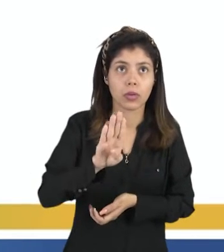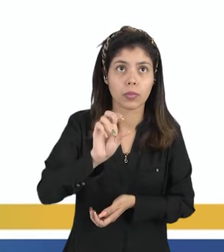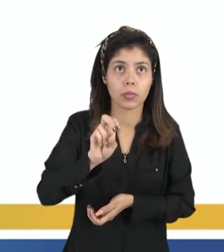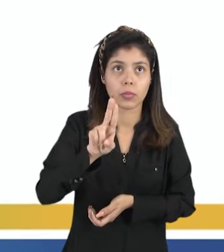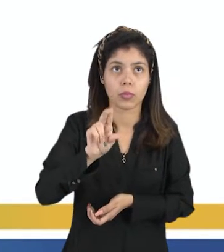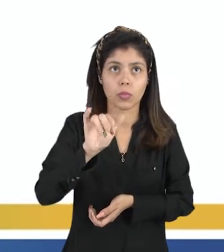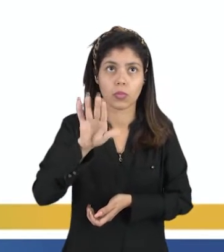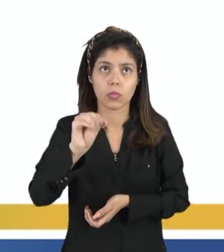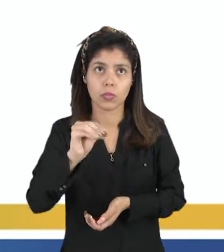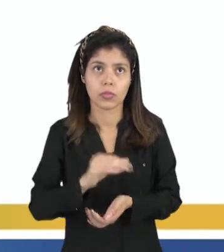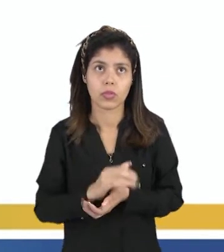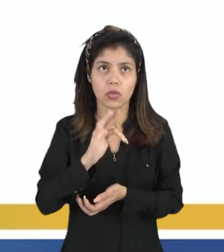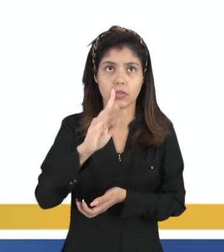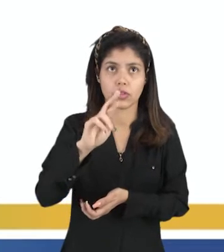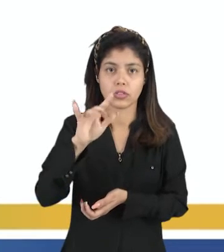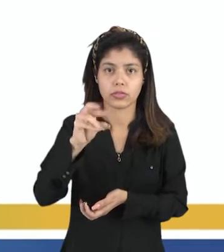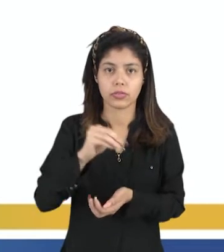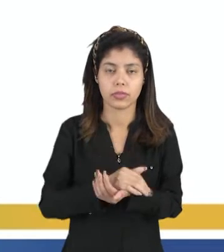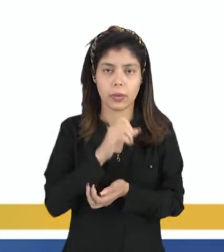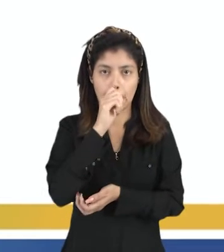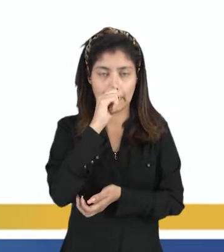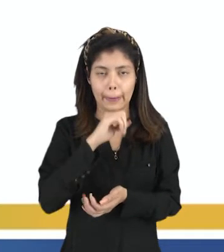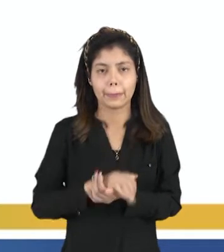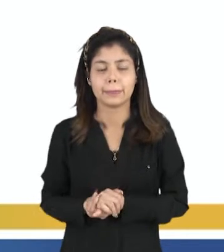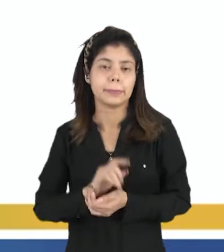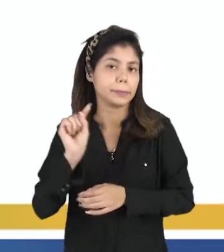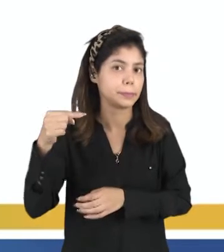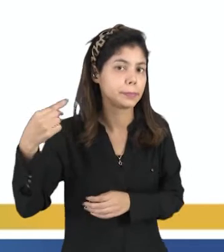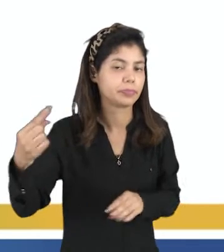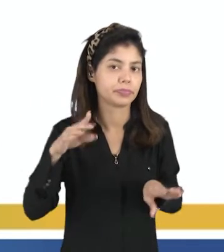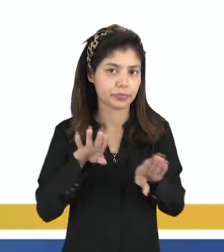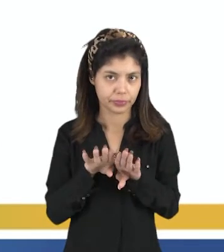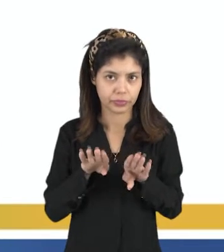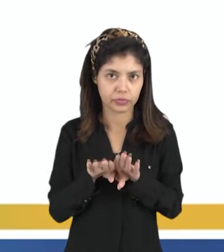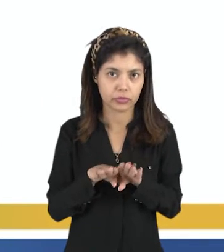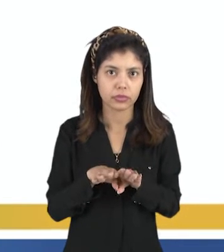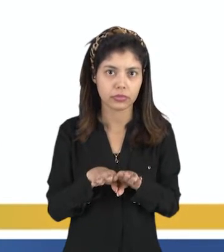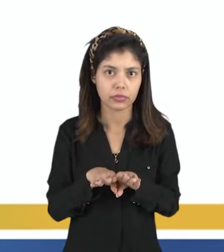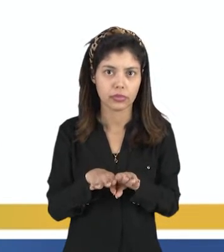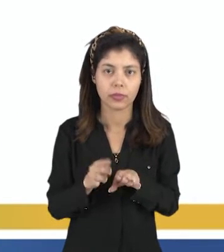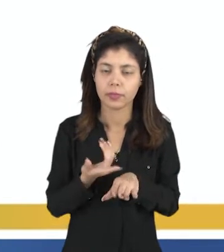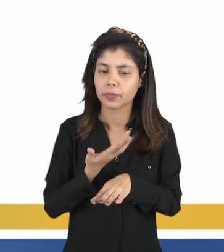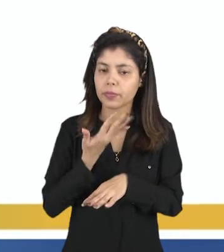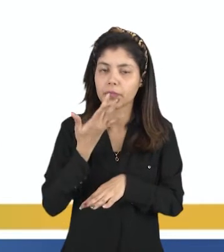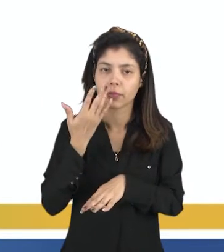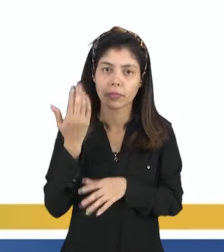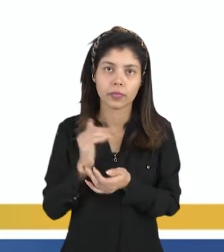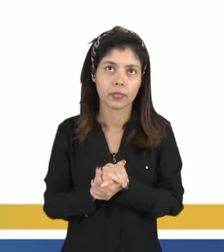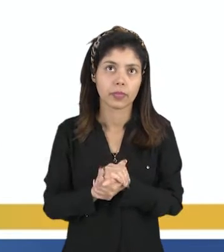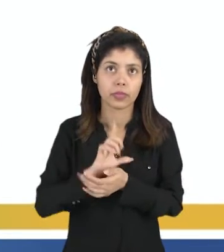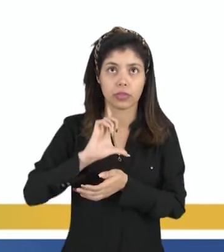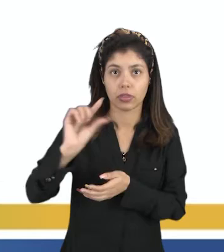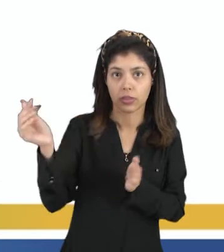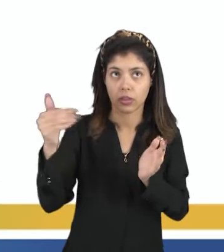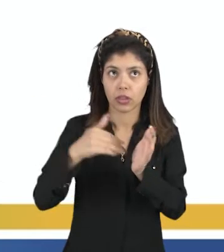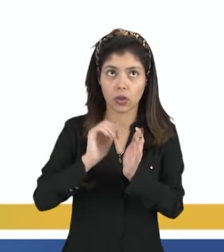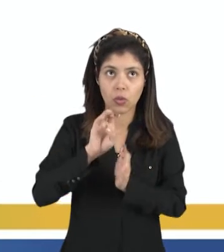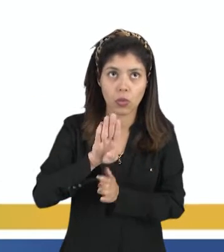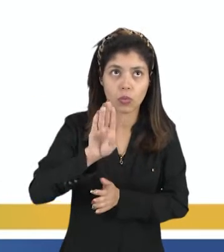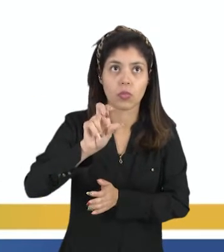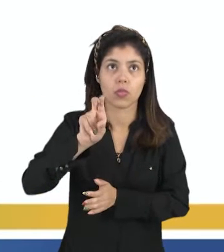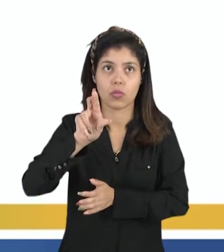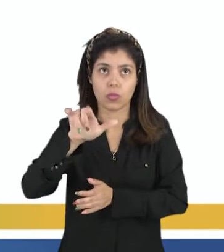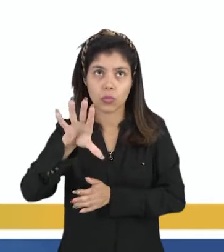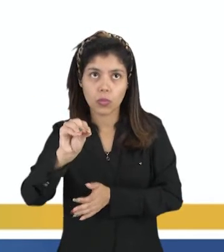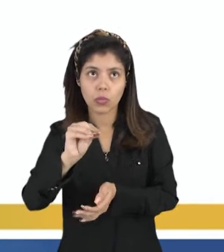que nós chamamos de bulbo olfativo. Depois dessa captação dos neurônios, é levado o odor até o bulbo olfativo,